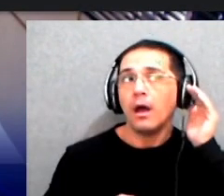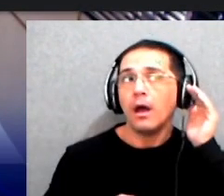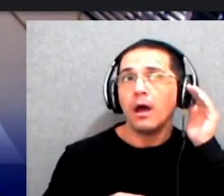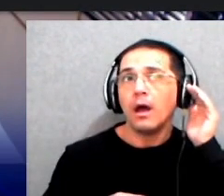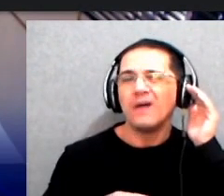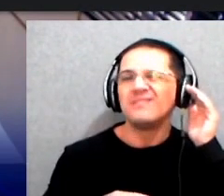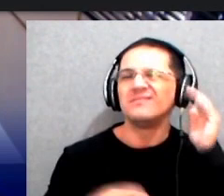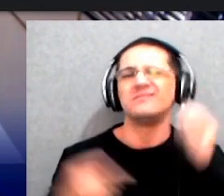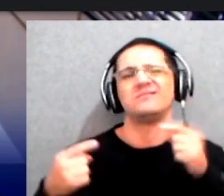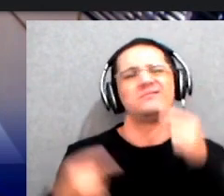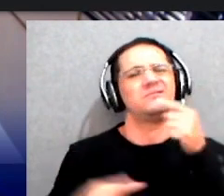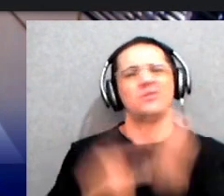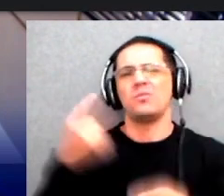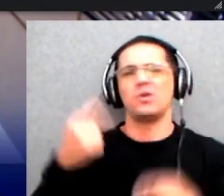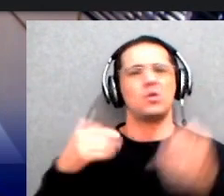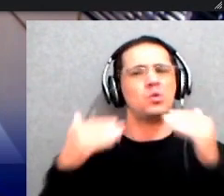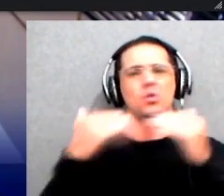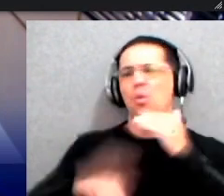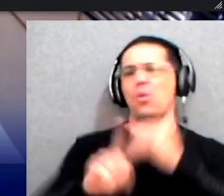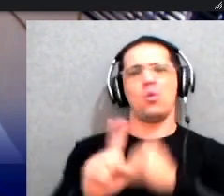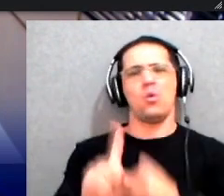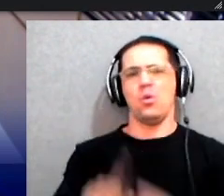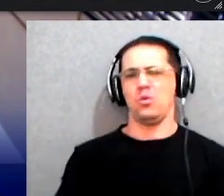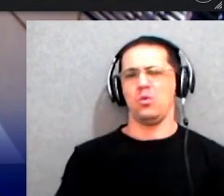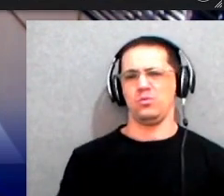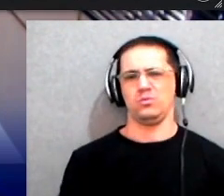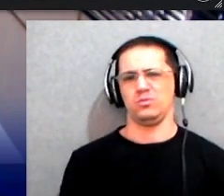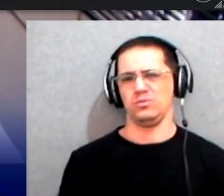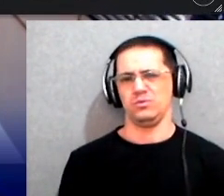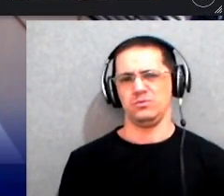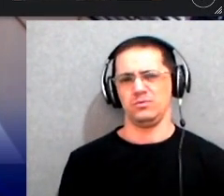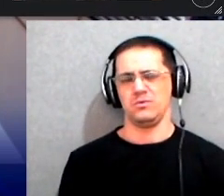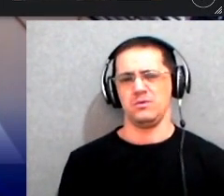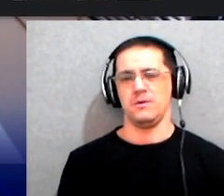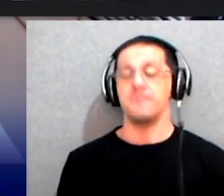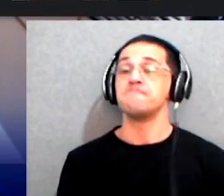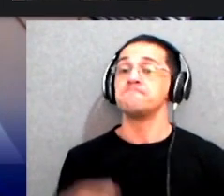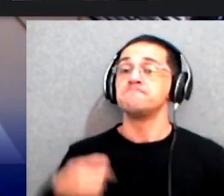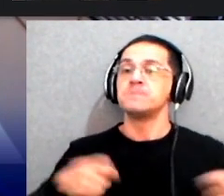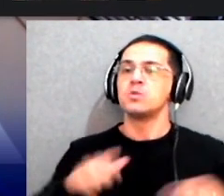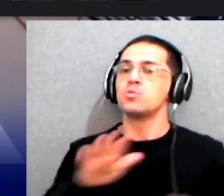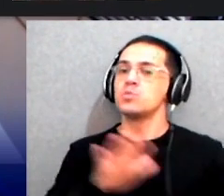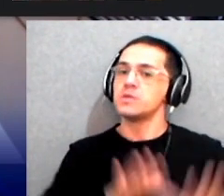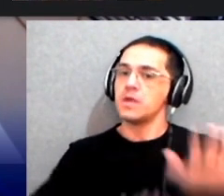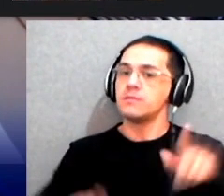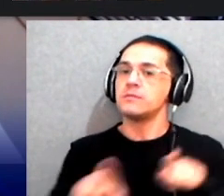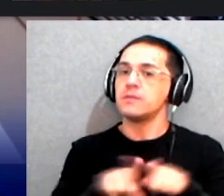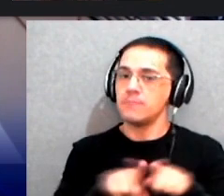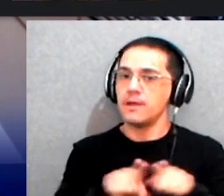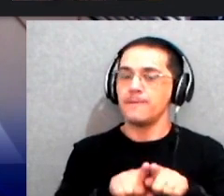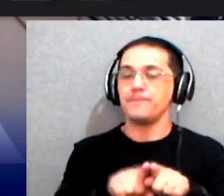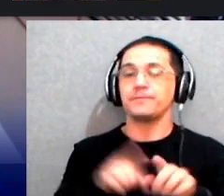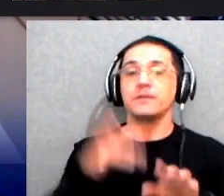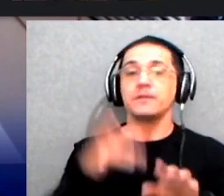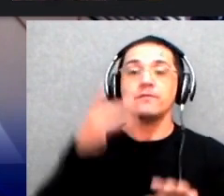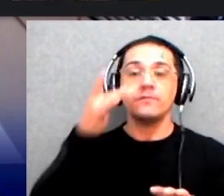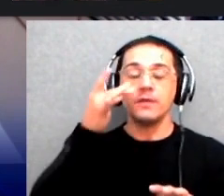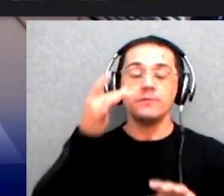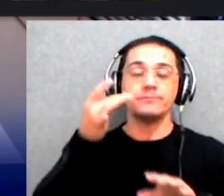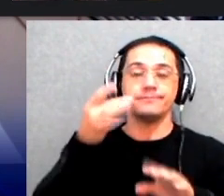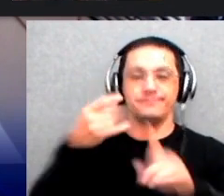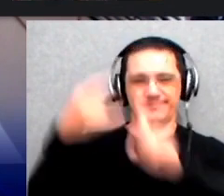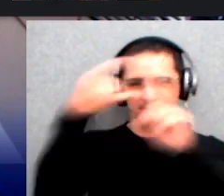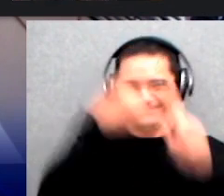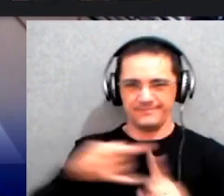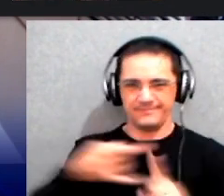de forma alguma. Agora, claro, que a gente precisa ter muito cuidado também com a qualidade desse virtual. Eu tive um habeas corpus agora